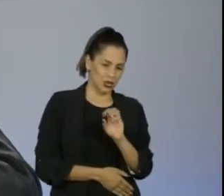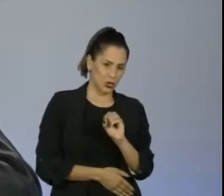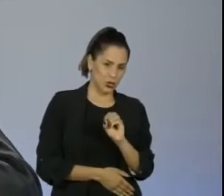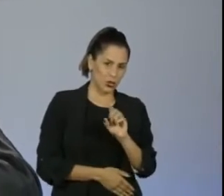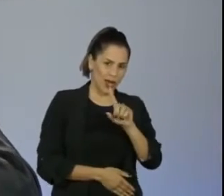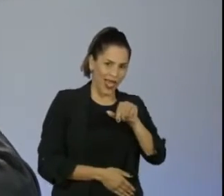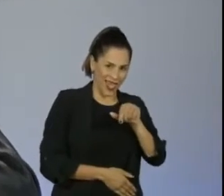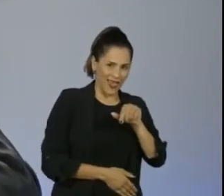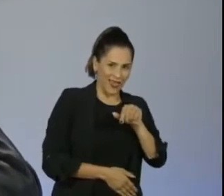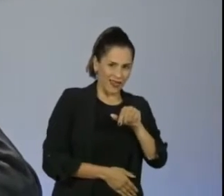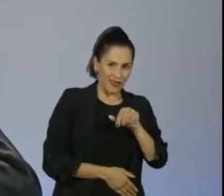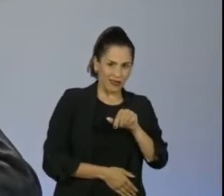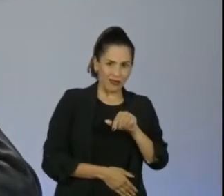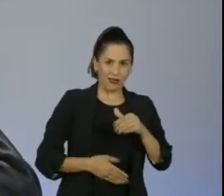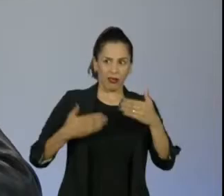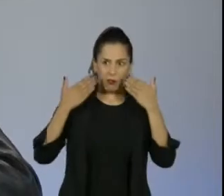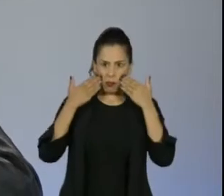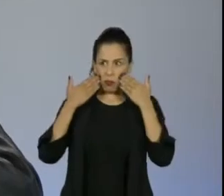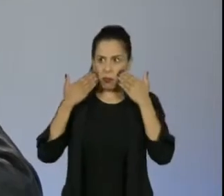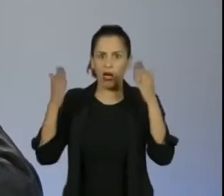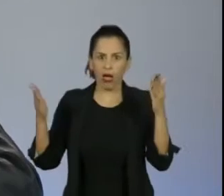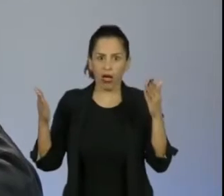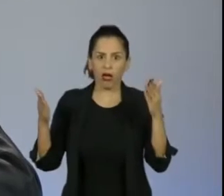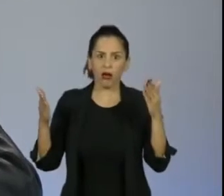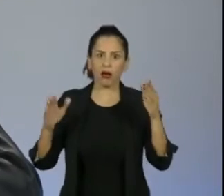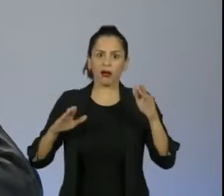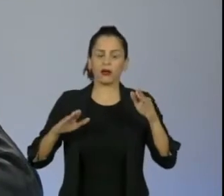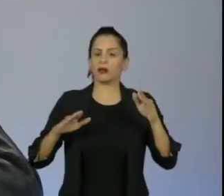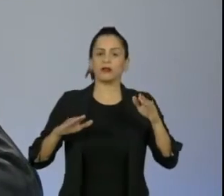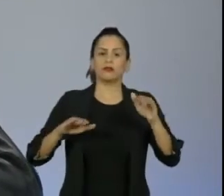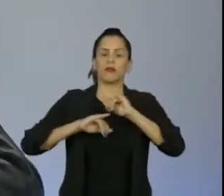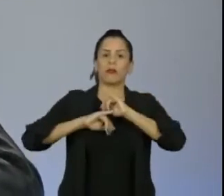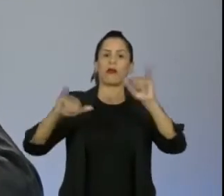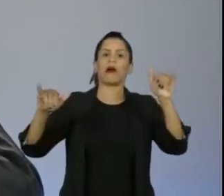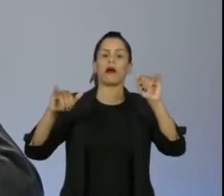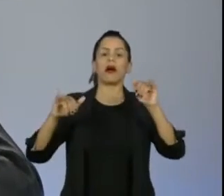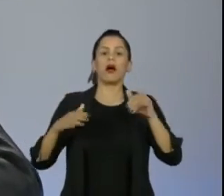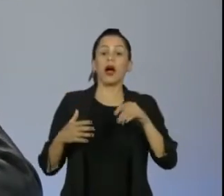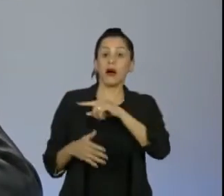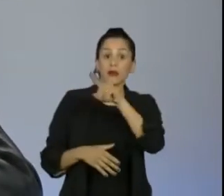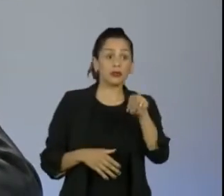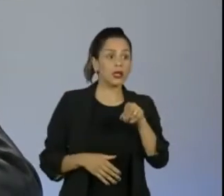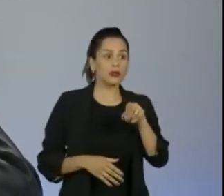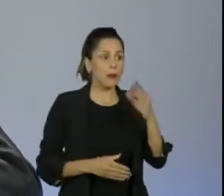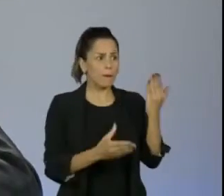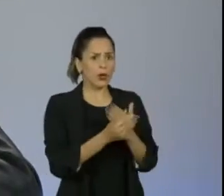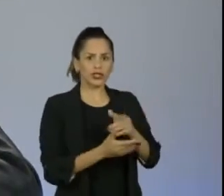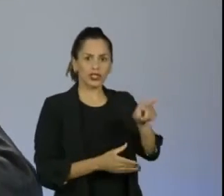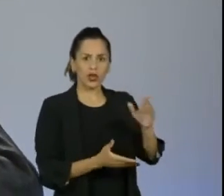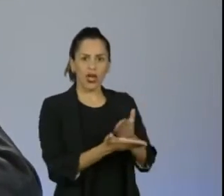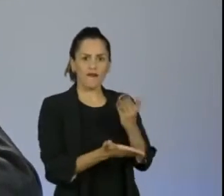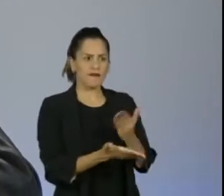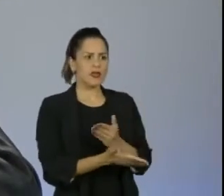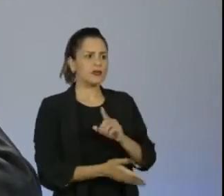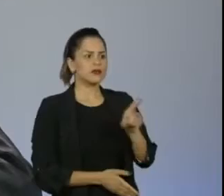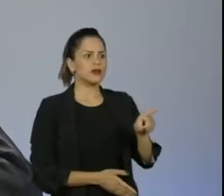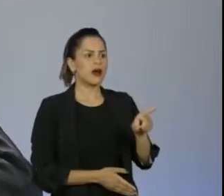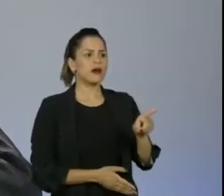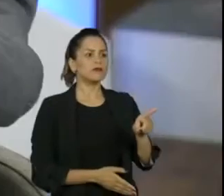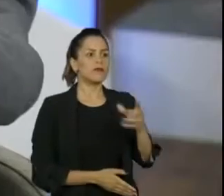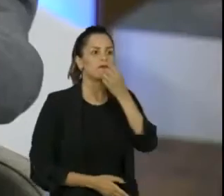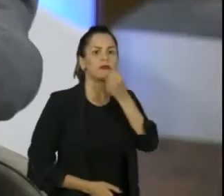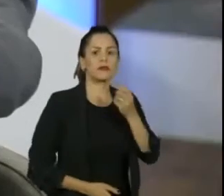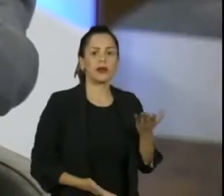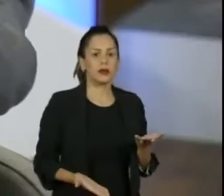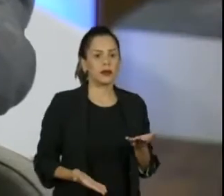uma ação para poder tirar essa matéria do ar. Foi tirado. Então, foi essa a sua justificativa? Eu não vou pagar porque eu não posso pagar 2%? Não foi Isto É que botou isso. Como que funcionou